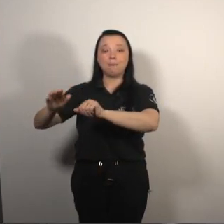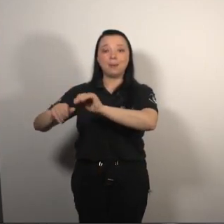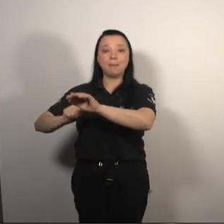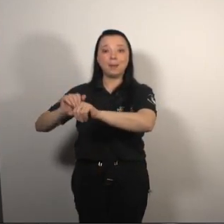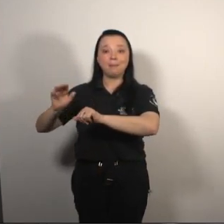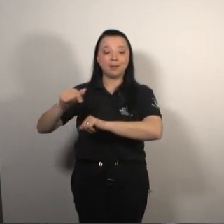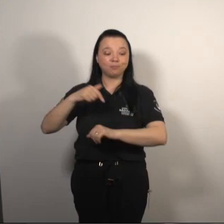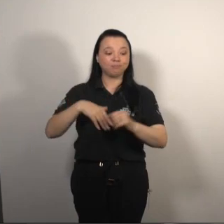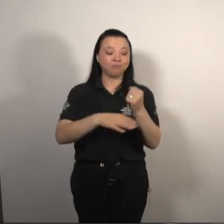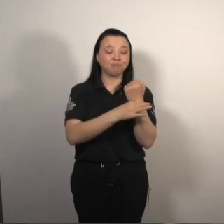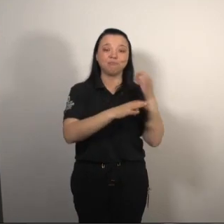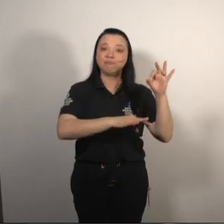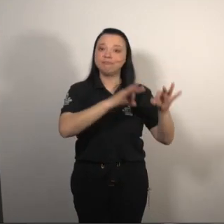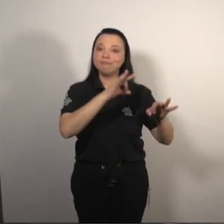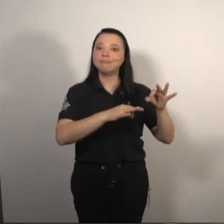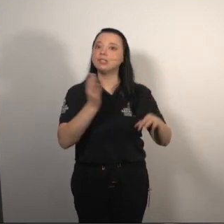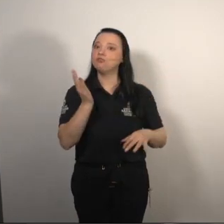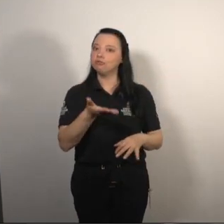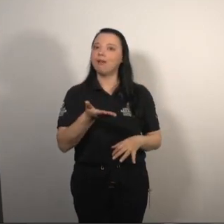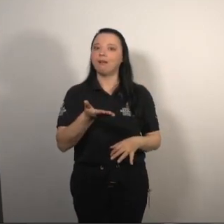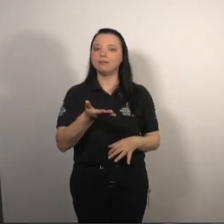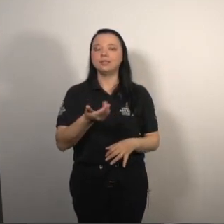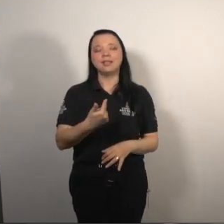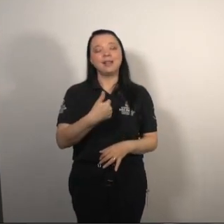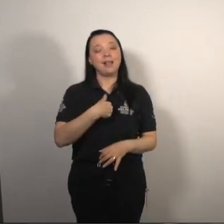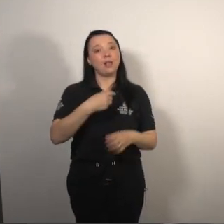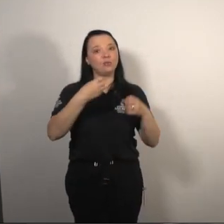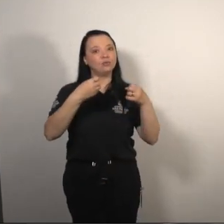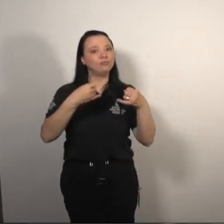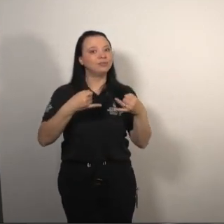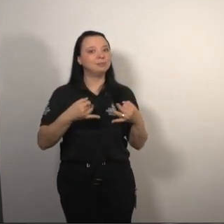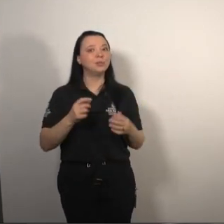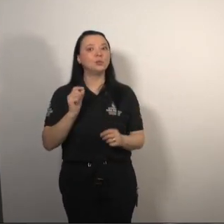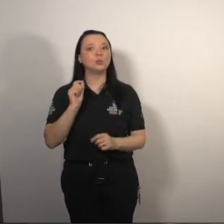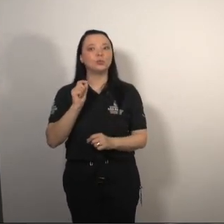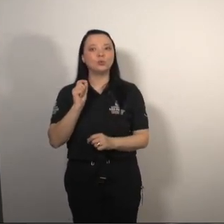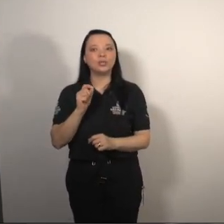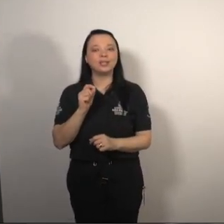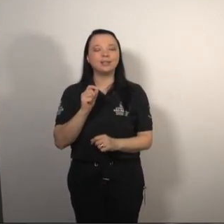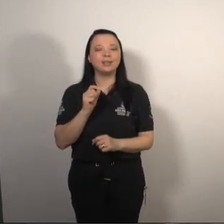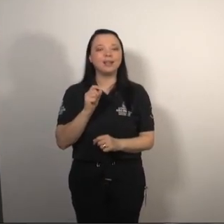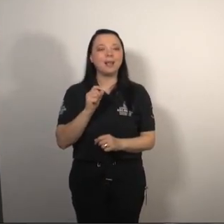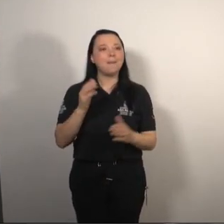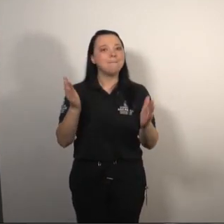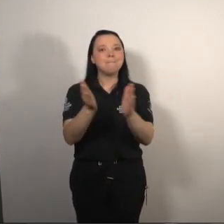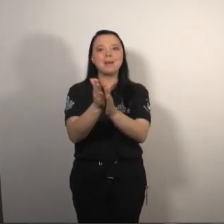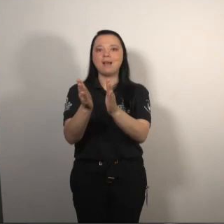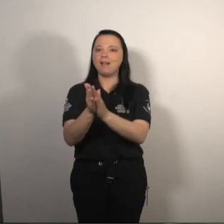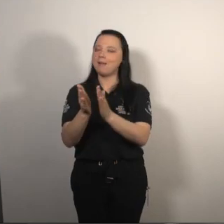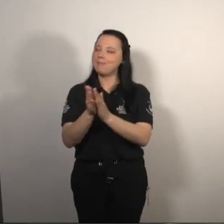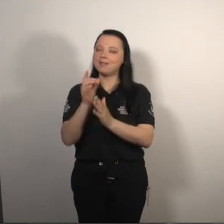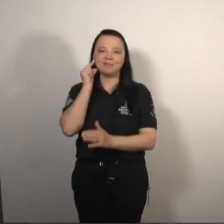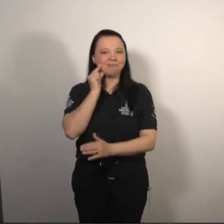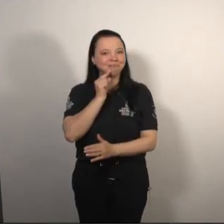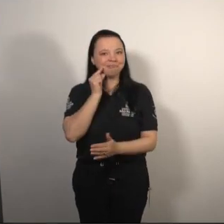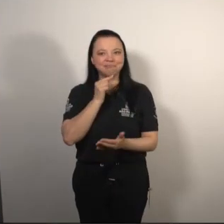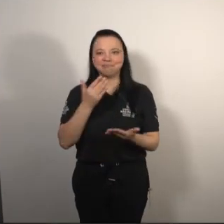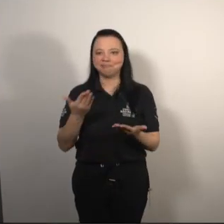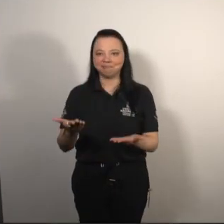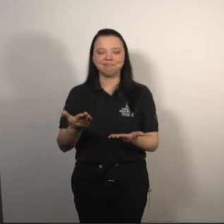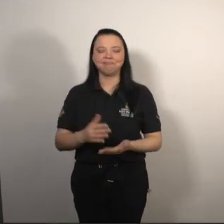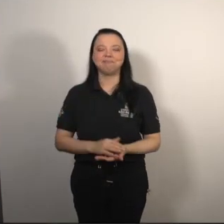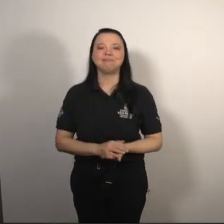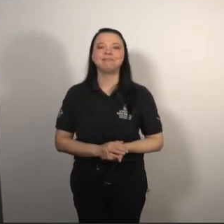programas já vistos, e me arrisco aqui dizer, do mundo, e assim, parabenizar você, prefeito. E entrando